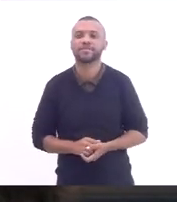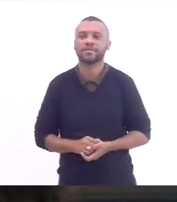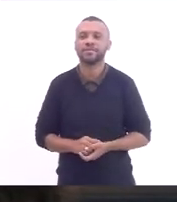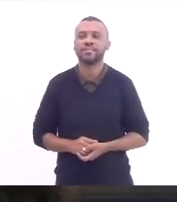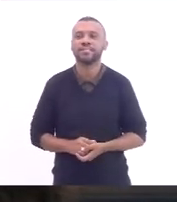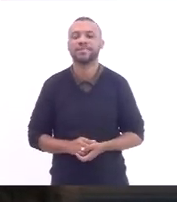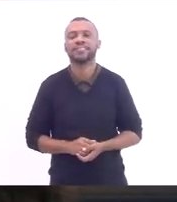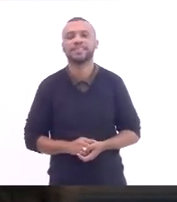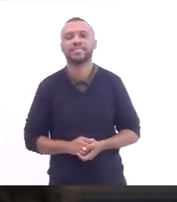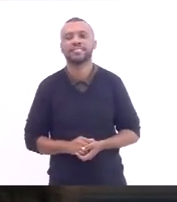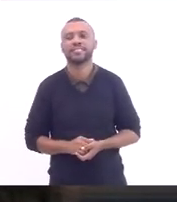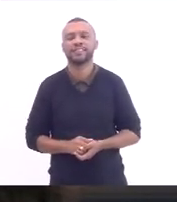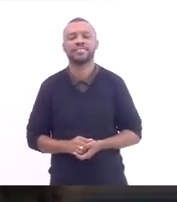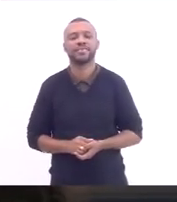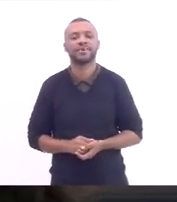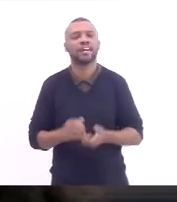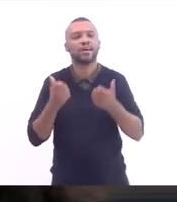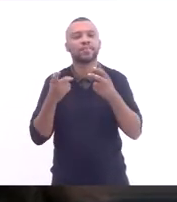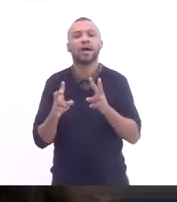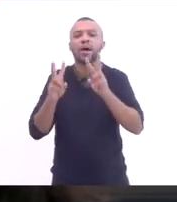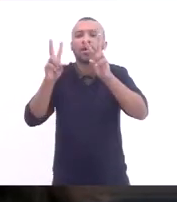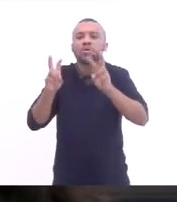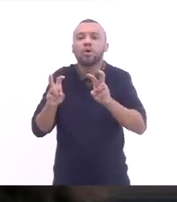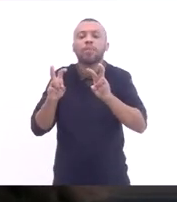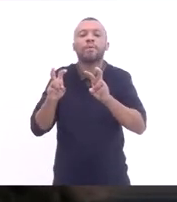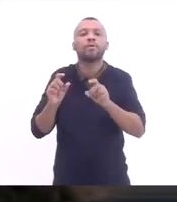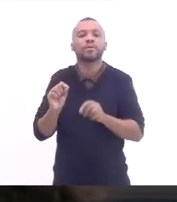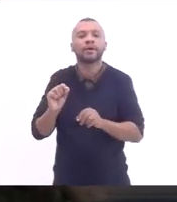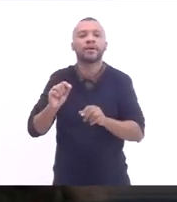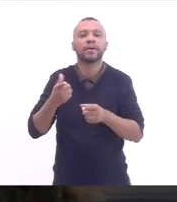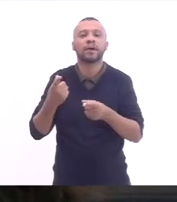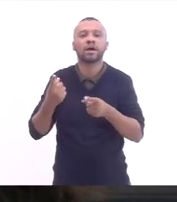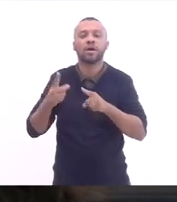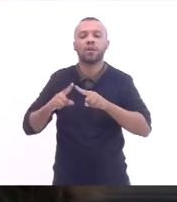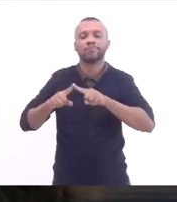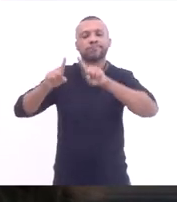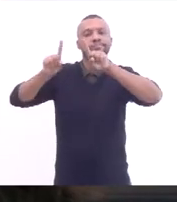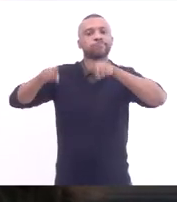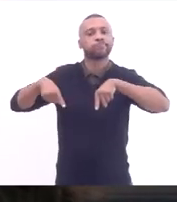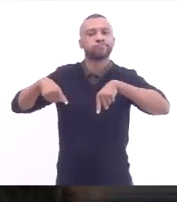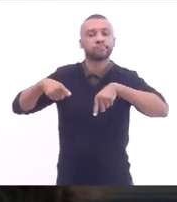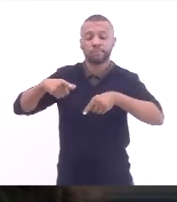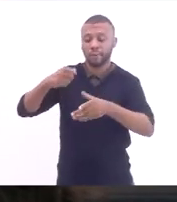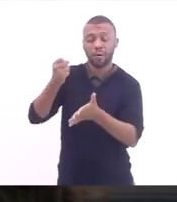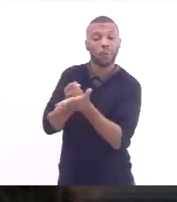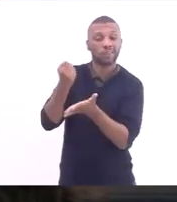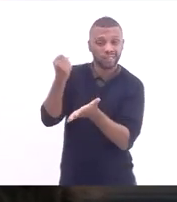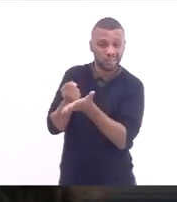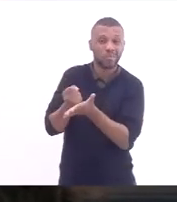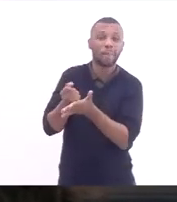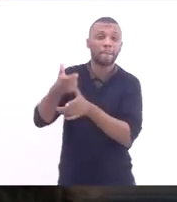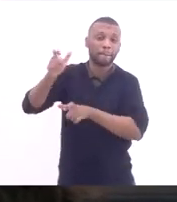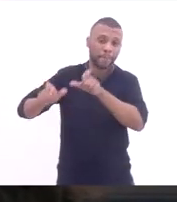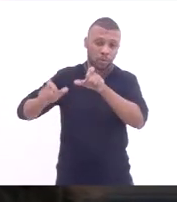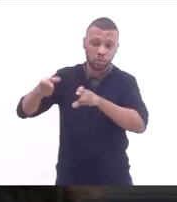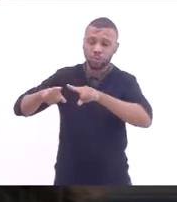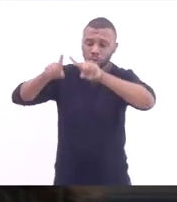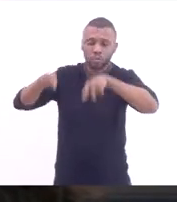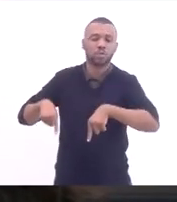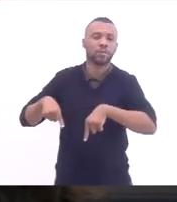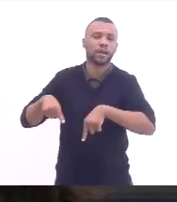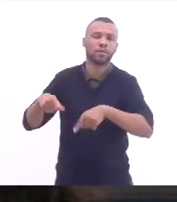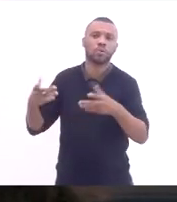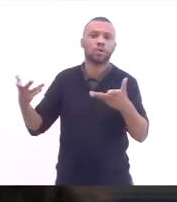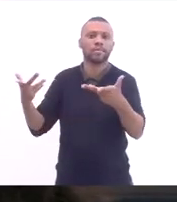Luiz Paulo, que é a questão do pessoal, ter pessoas qualificadas, né,